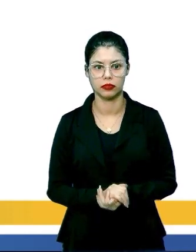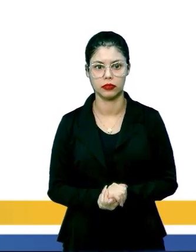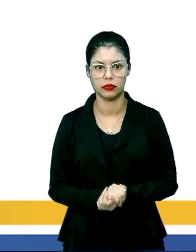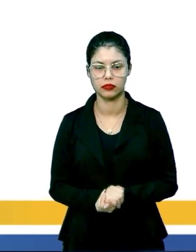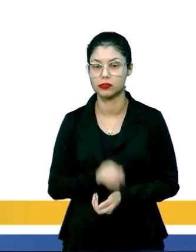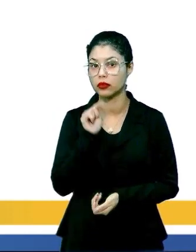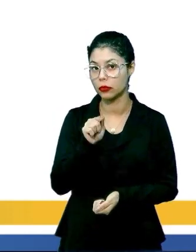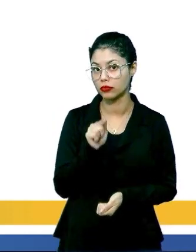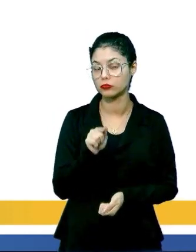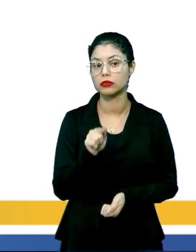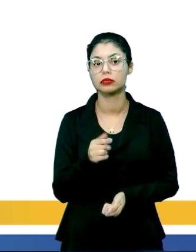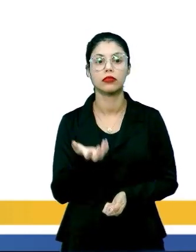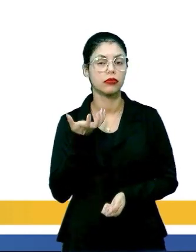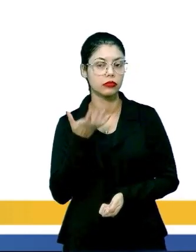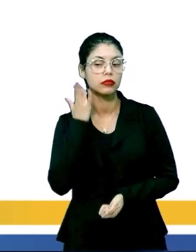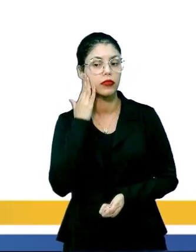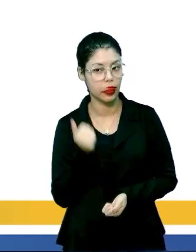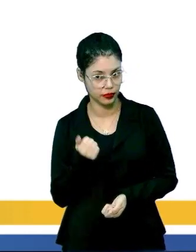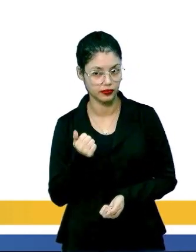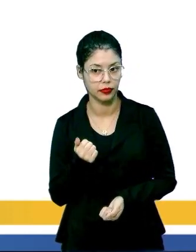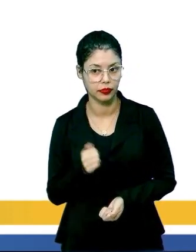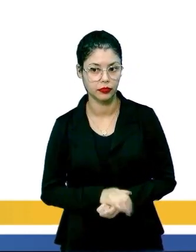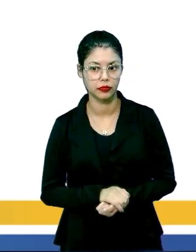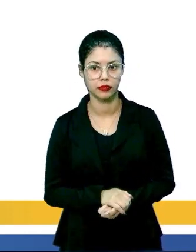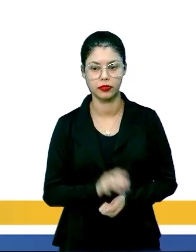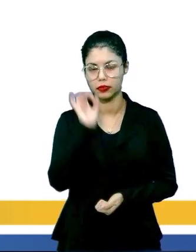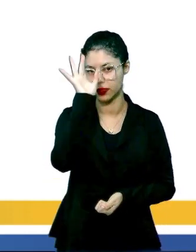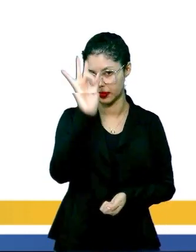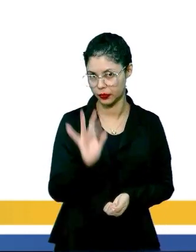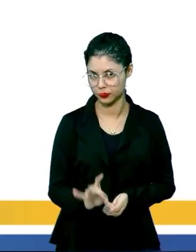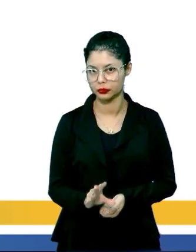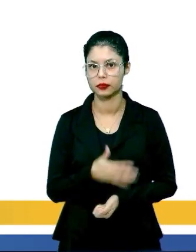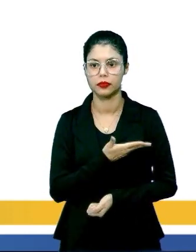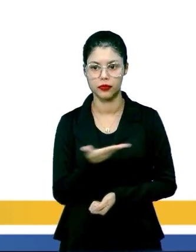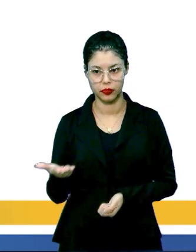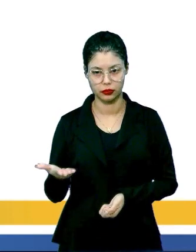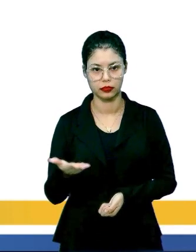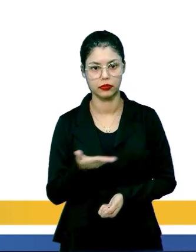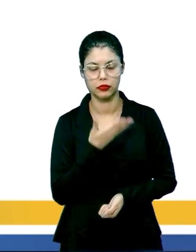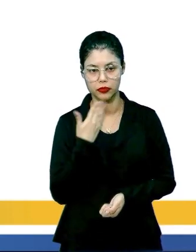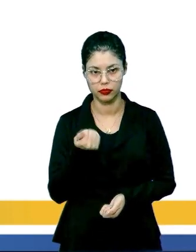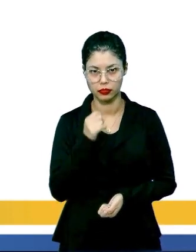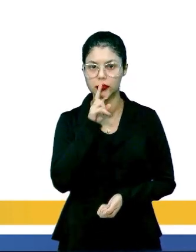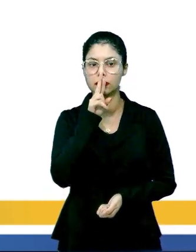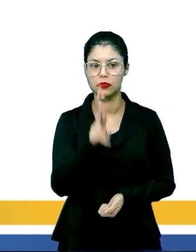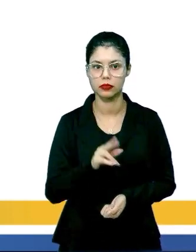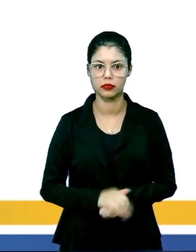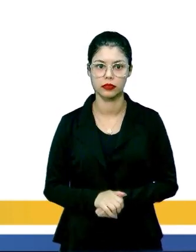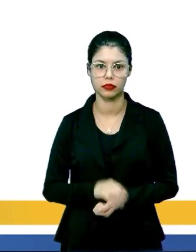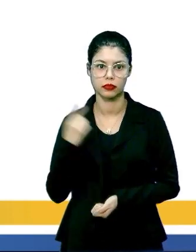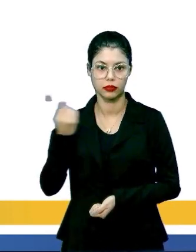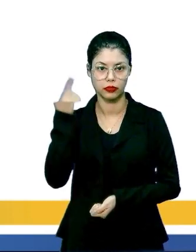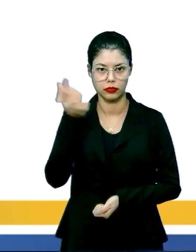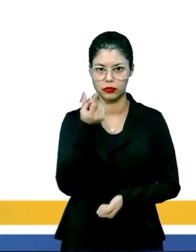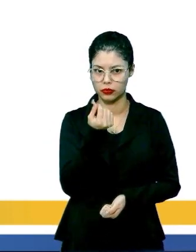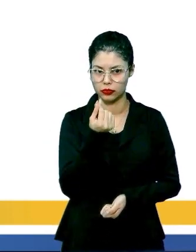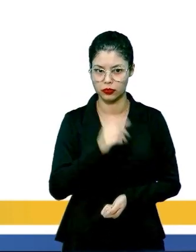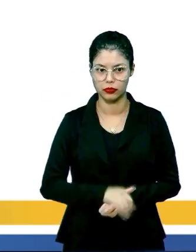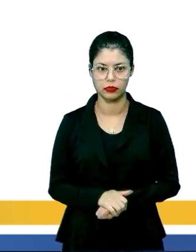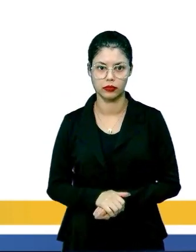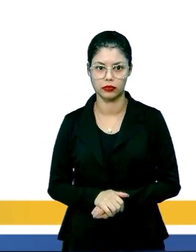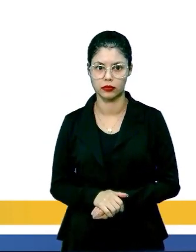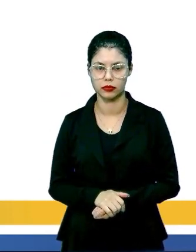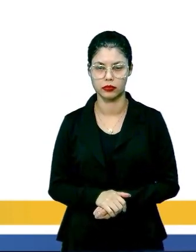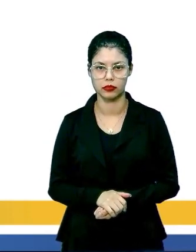varíola. É isso que o texto motivador, ele deu várias dicas para vocês conseguirem resolver. Letra A, alta de